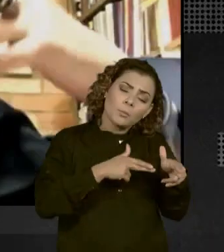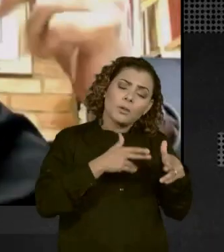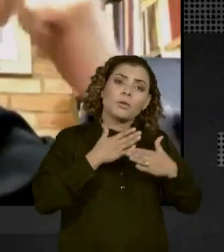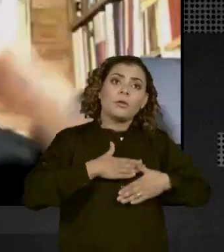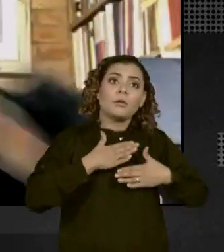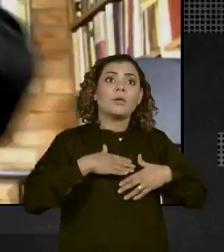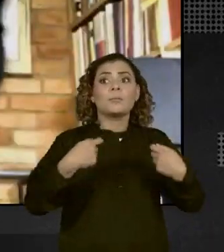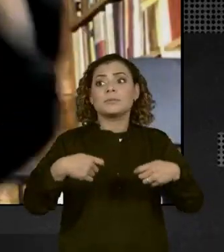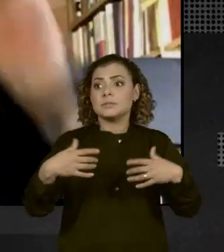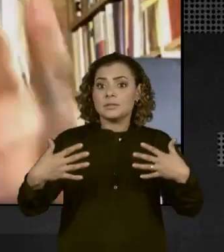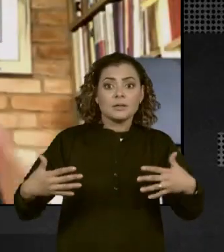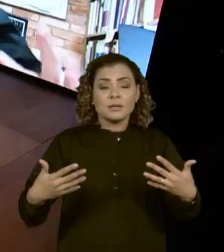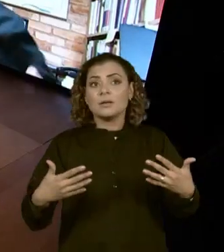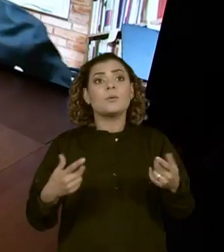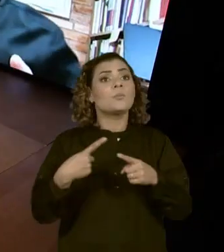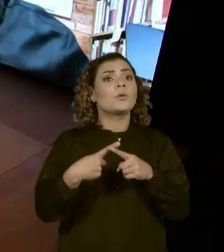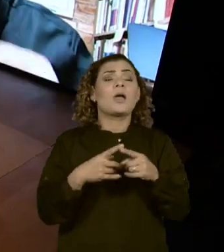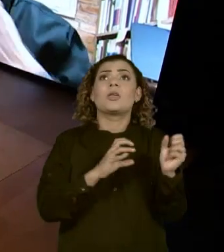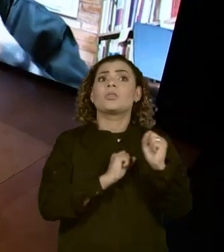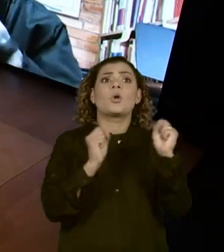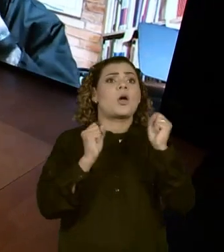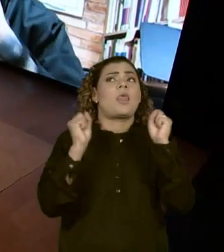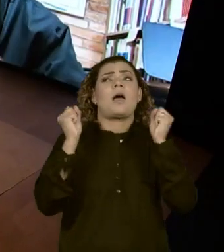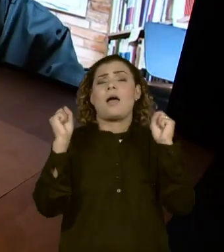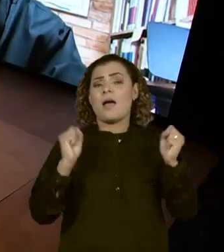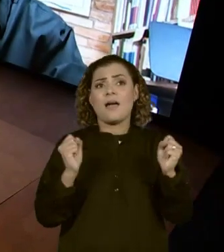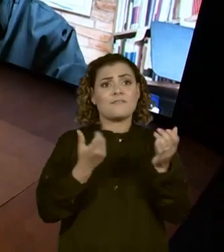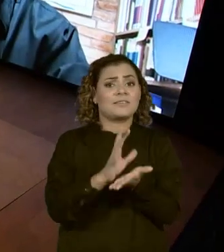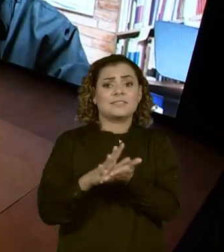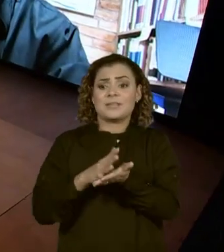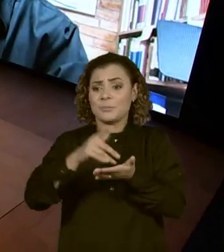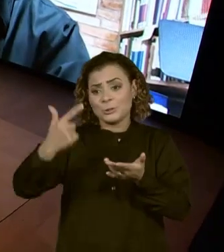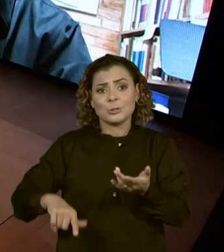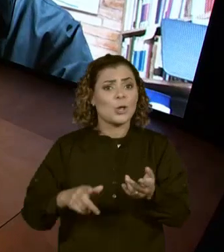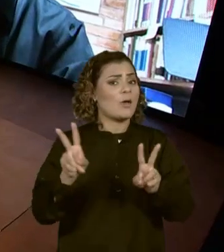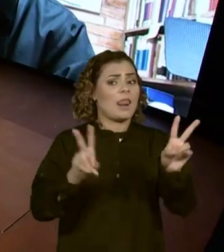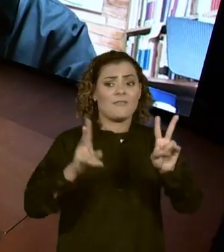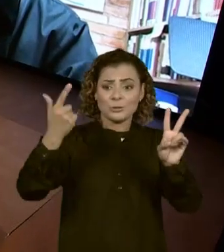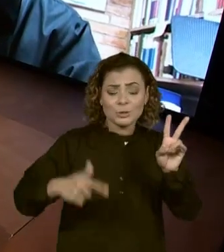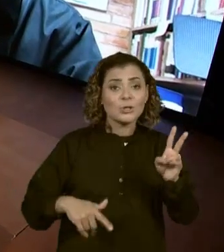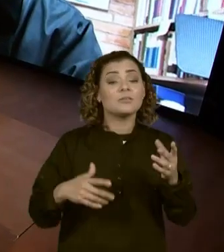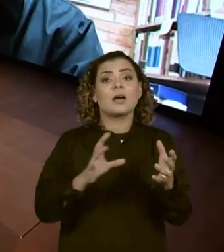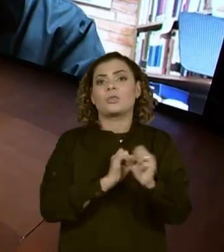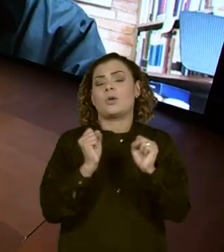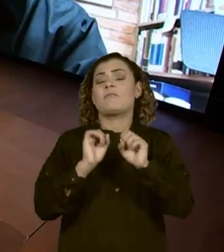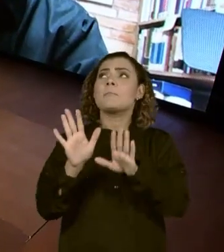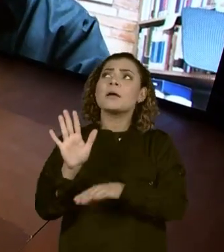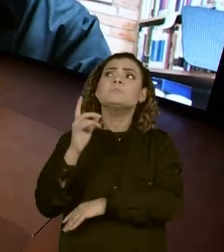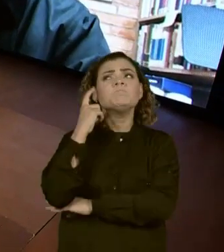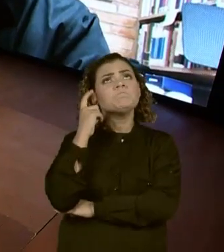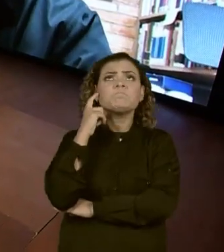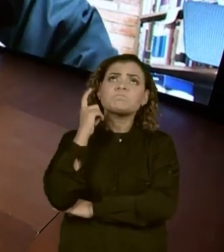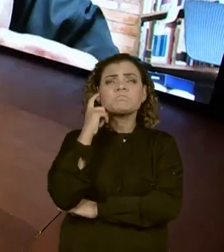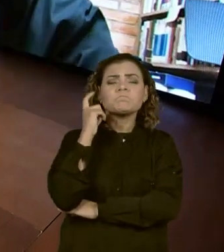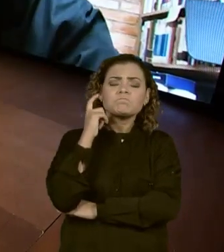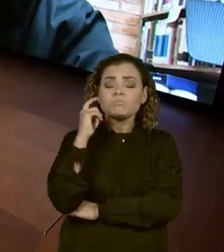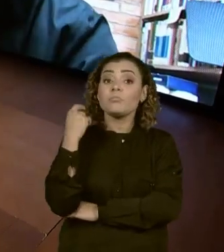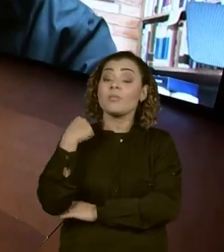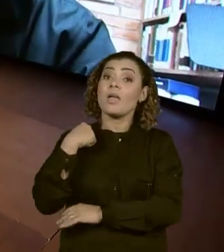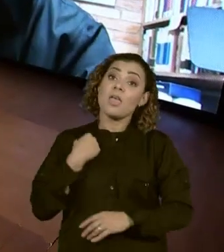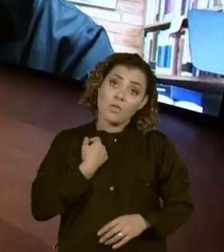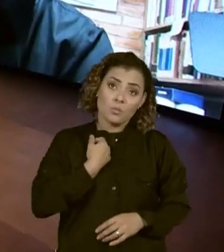extravasar o tanto quanto que eu gostava. Né? 4 dias era muito pouco, porque eu me ocupava um dia com o carnaval, mas depois eu tinha que descansar, eu tinha que dormir,